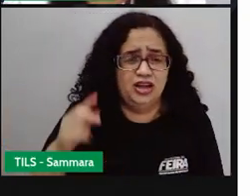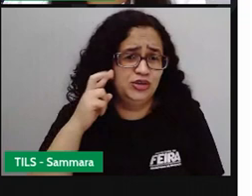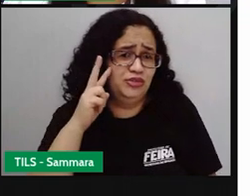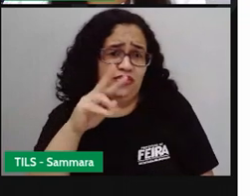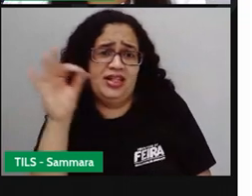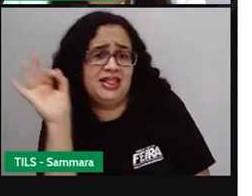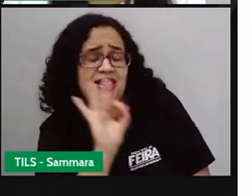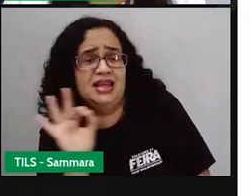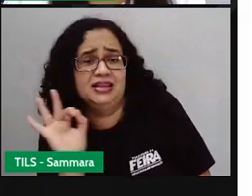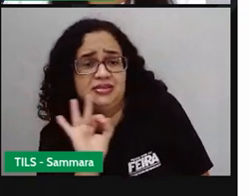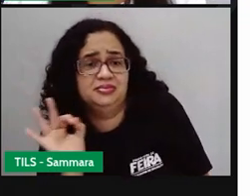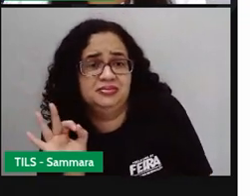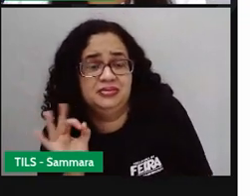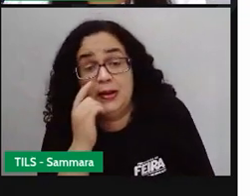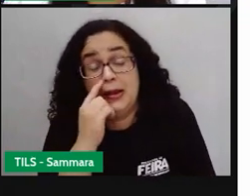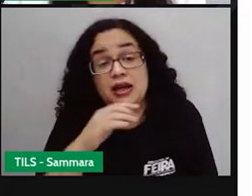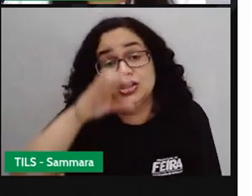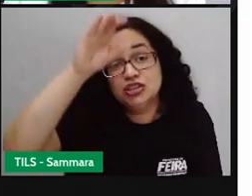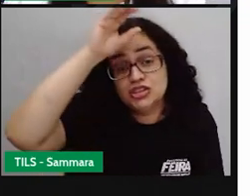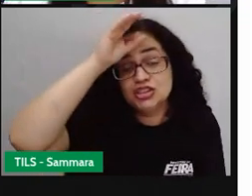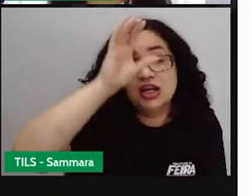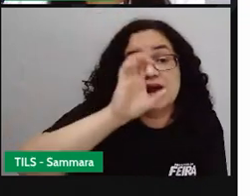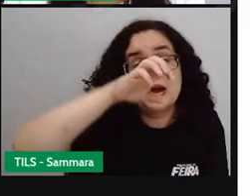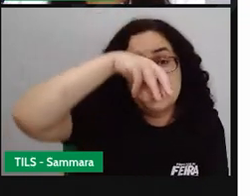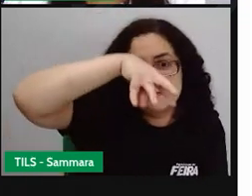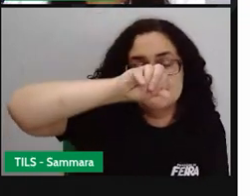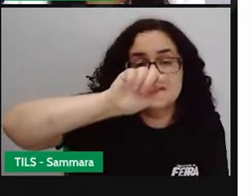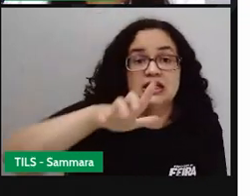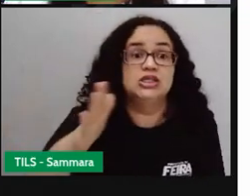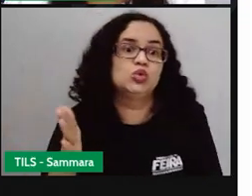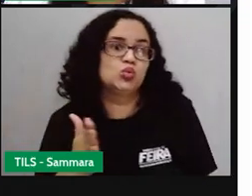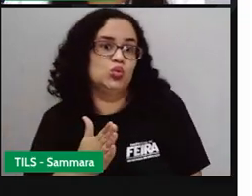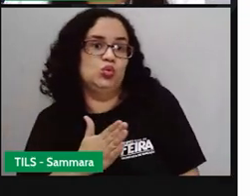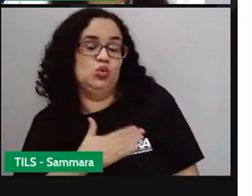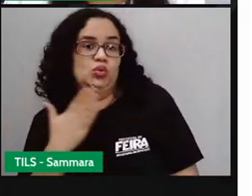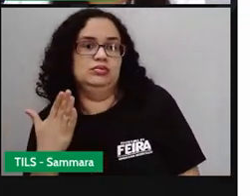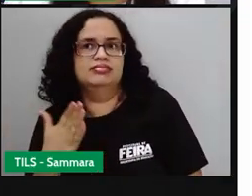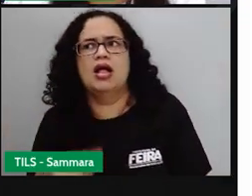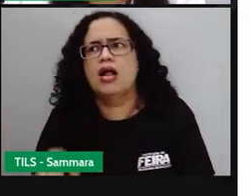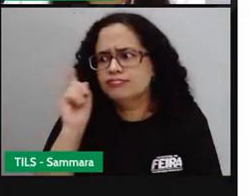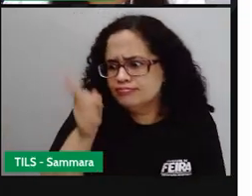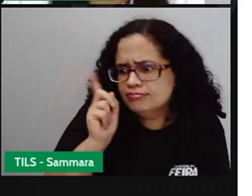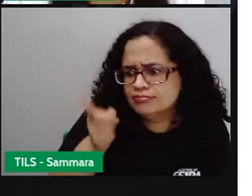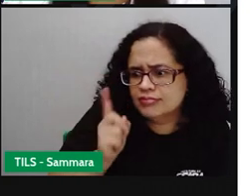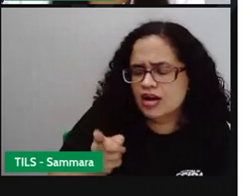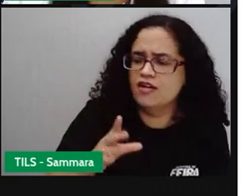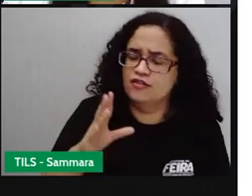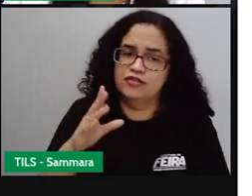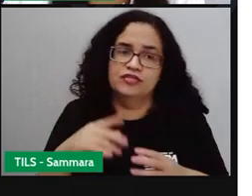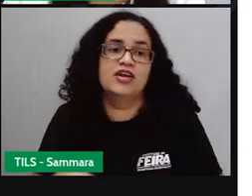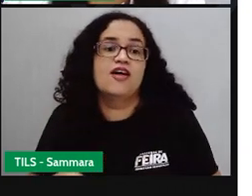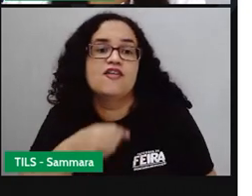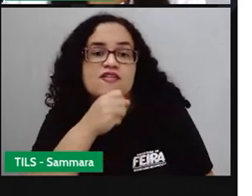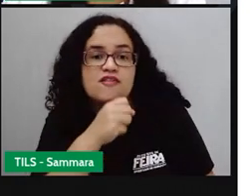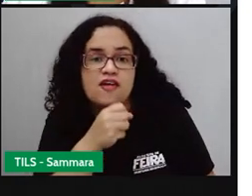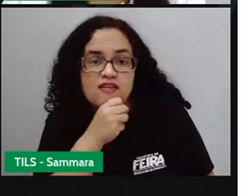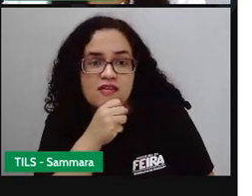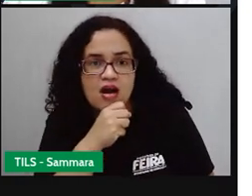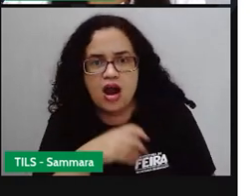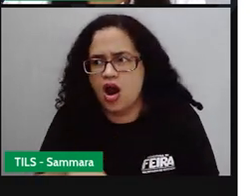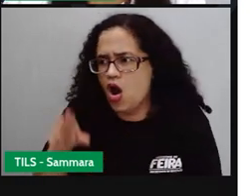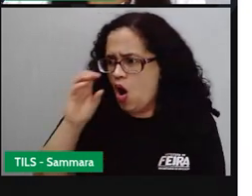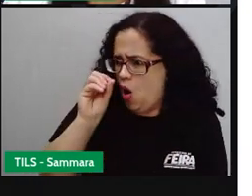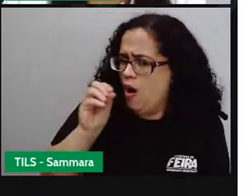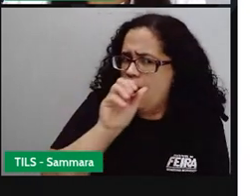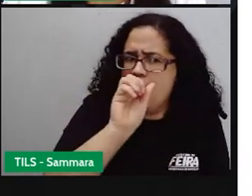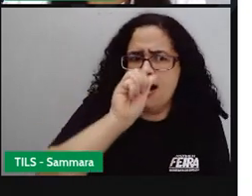nada. Até que tia Emília, muito assustada, chamou a atenção da vovó. Oh,